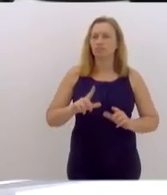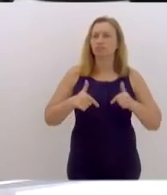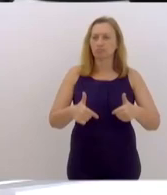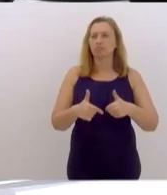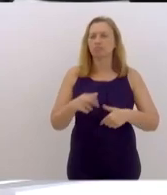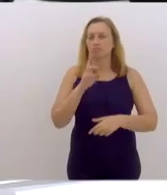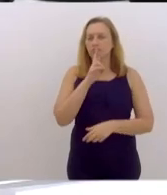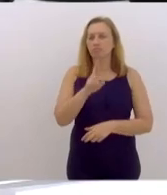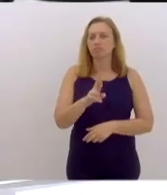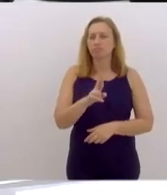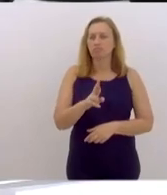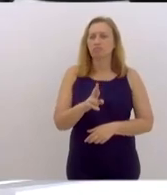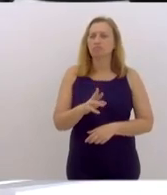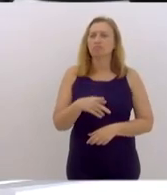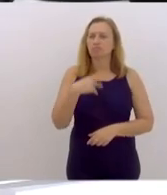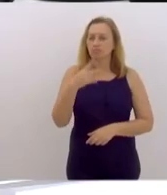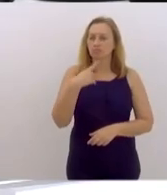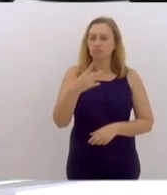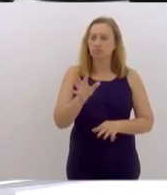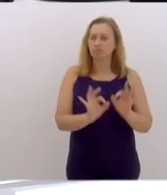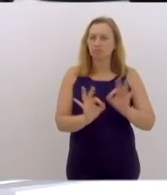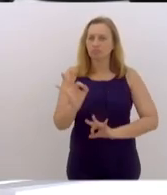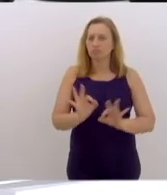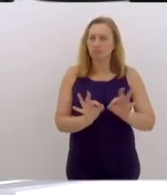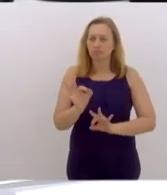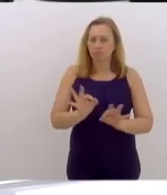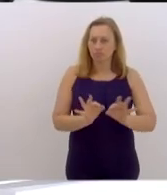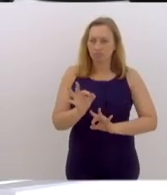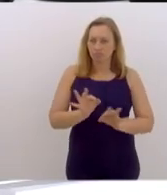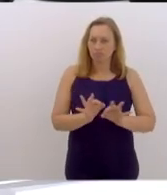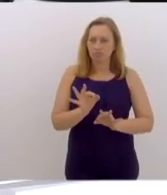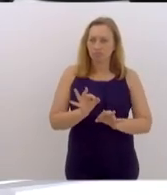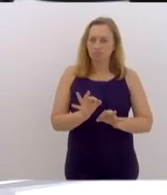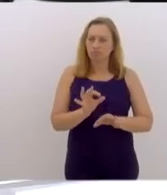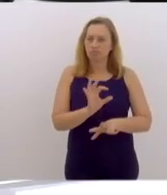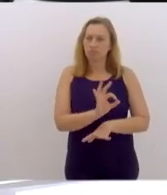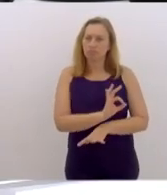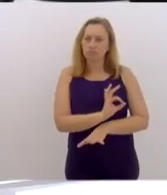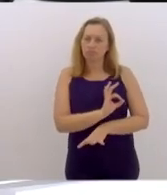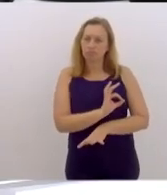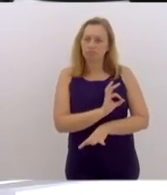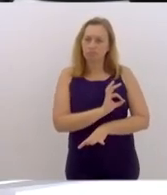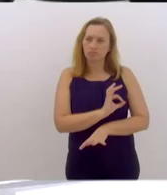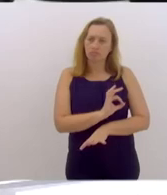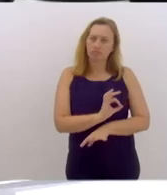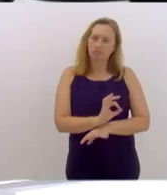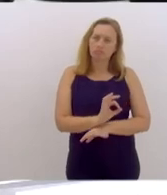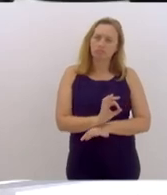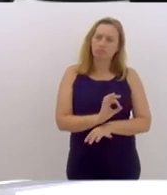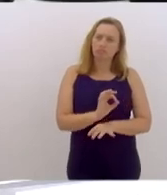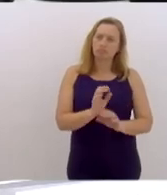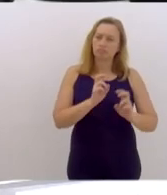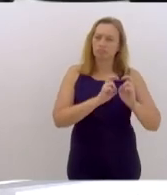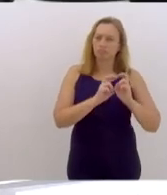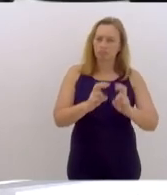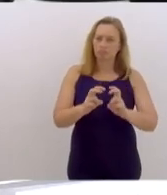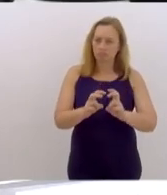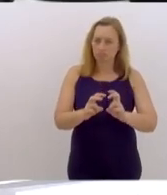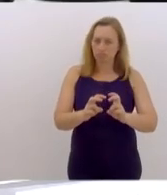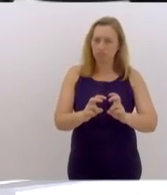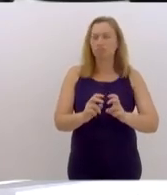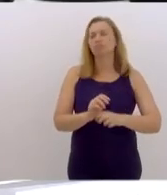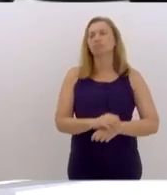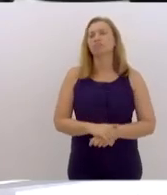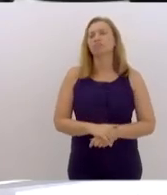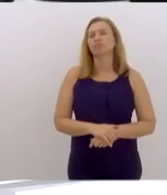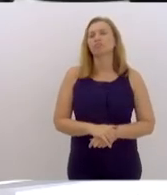nesse ponto quando se fala da elaboração de um plano de policiamento preventivo nas estações e ao longo da malha